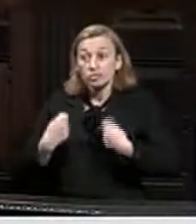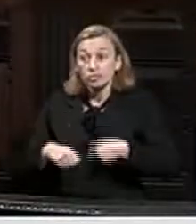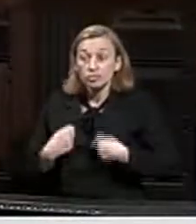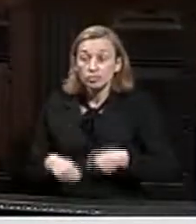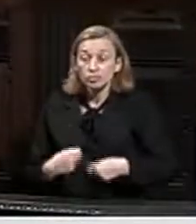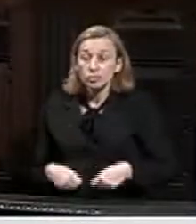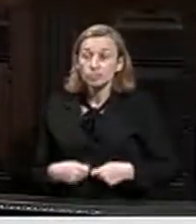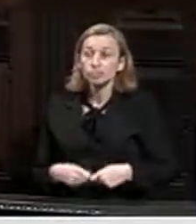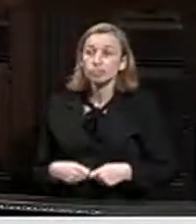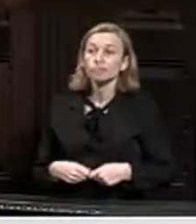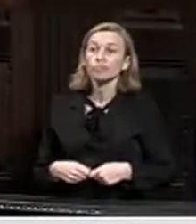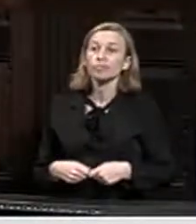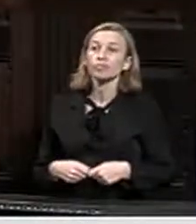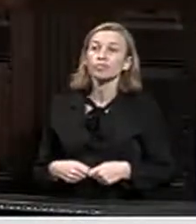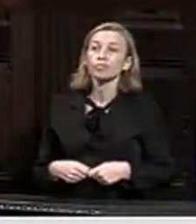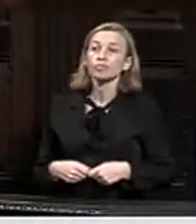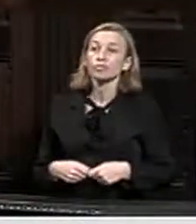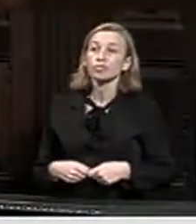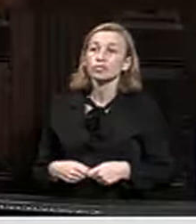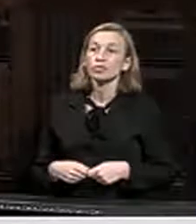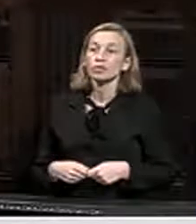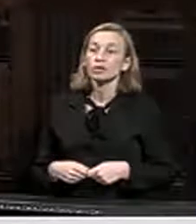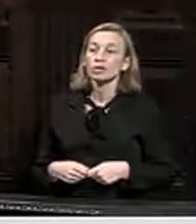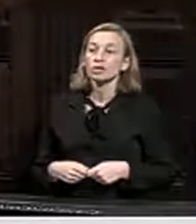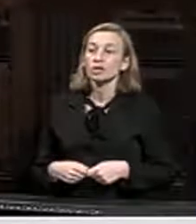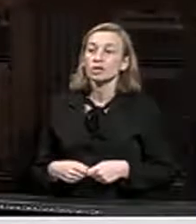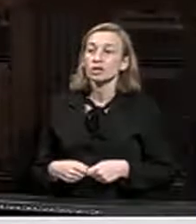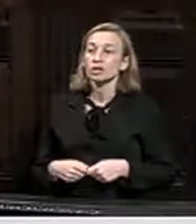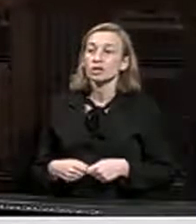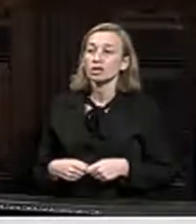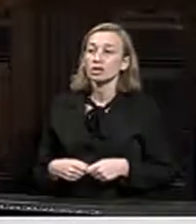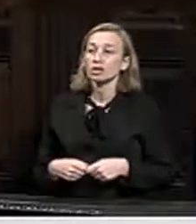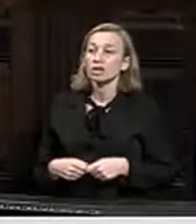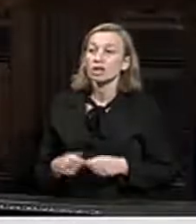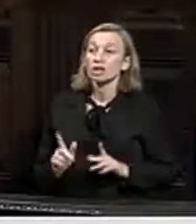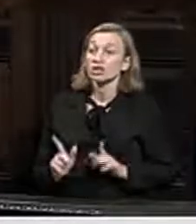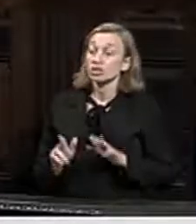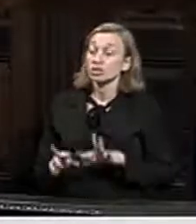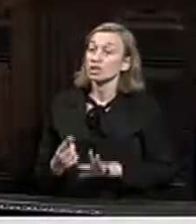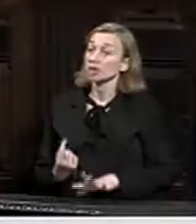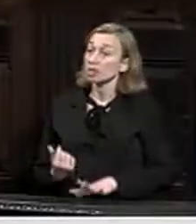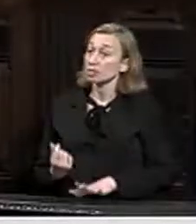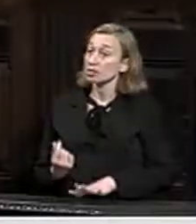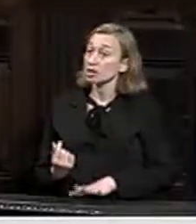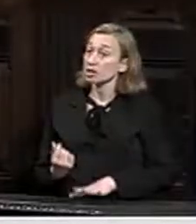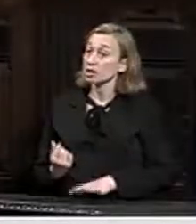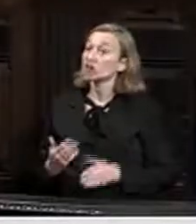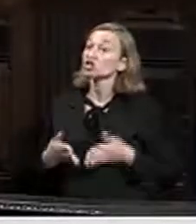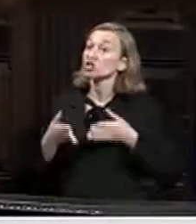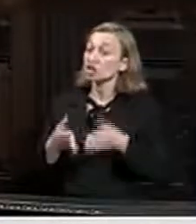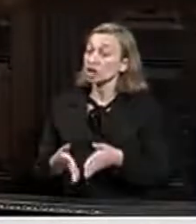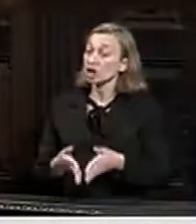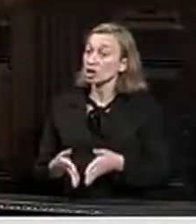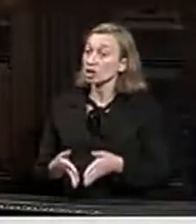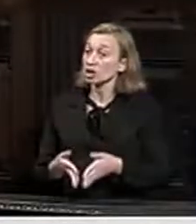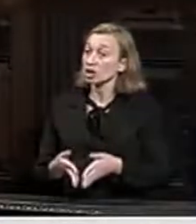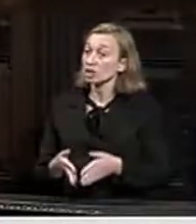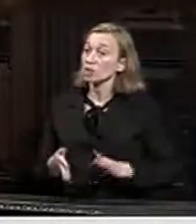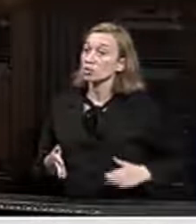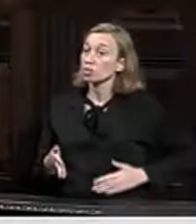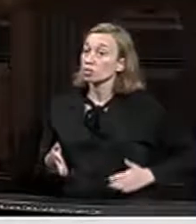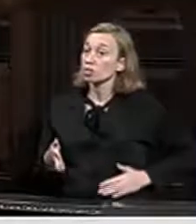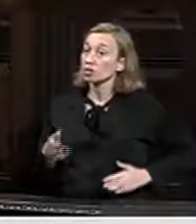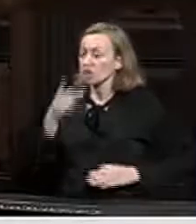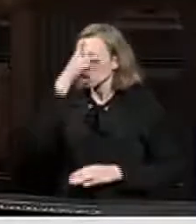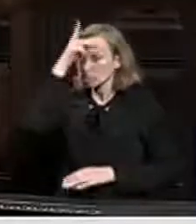e indispensável que essa diferença de preço chegue na bomba ao consumidor de óleo diesel do nosso estado.